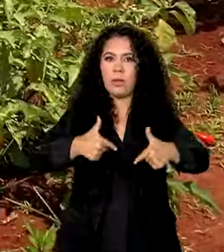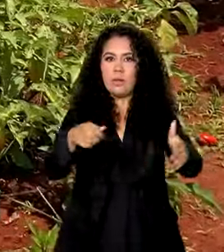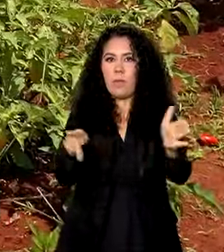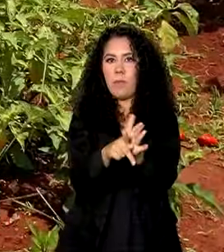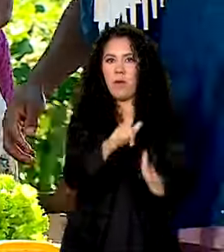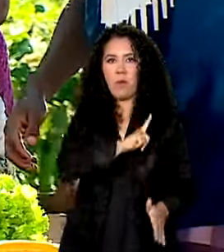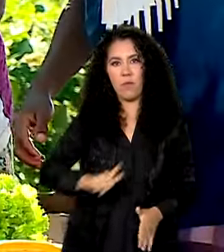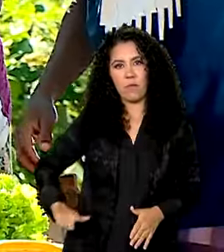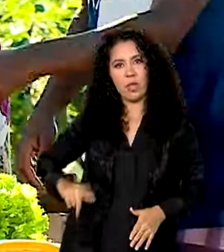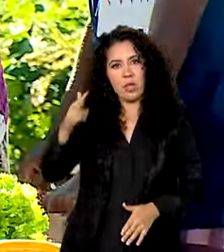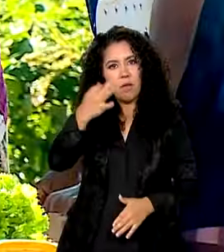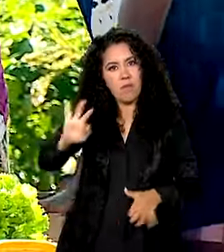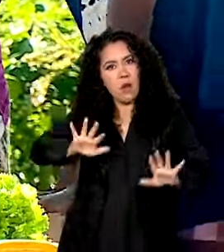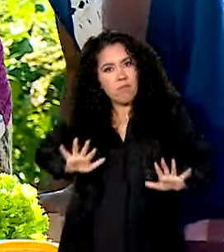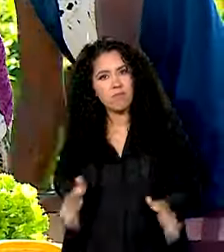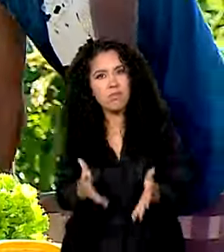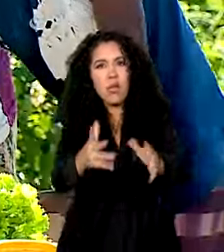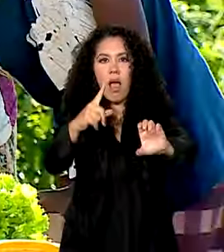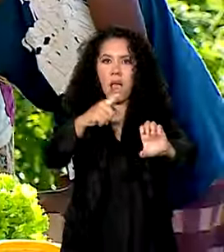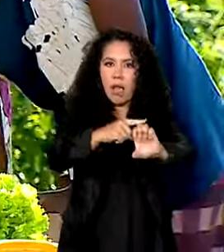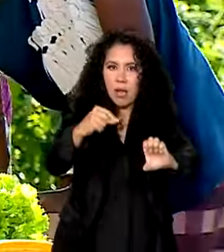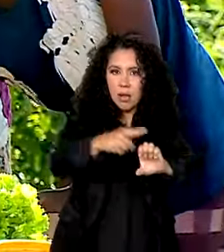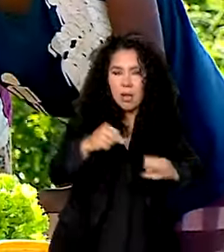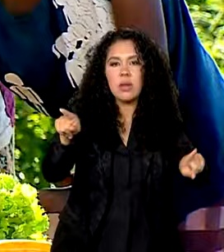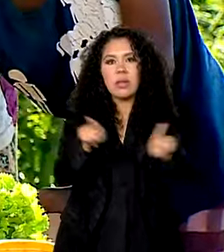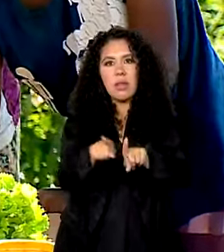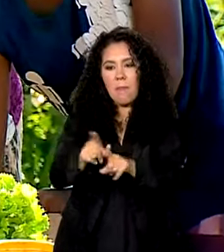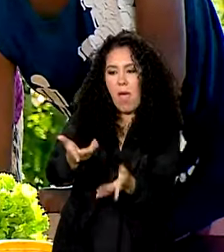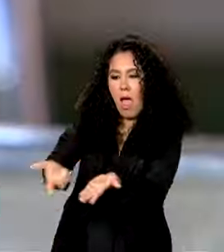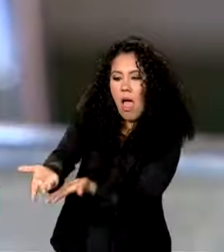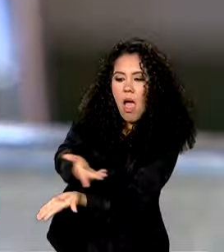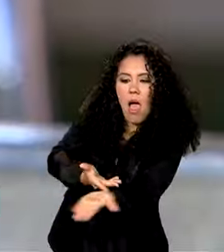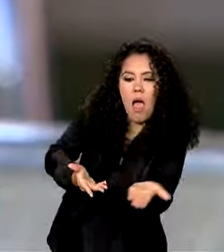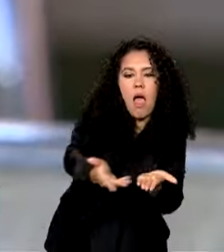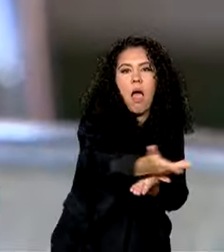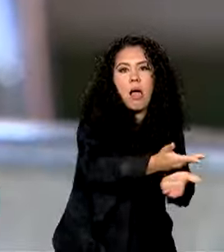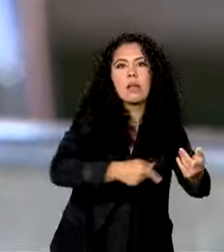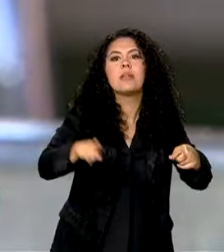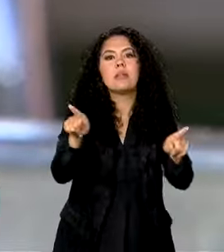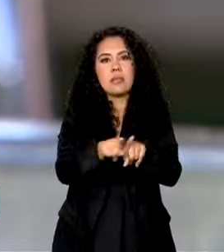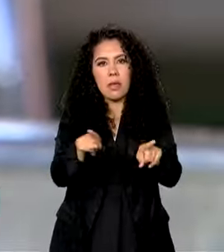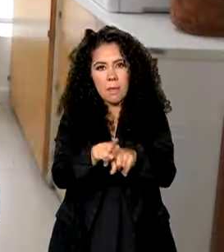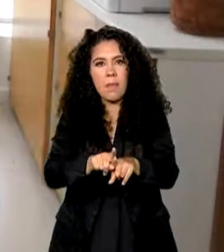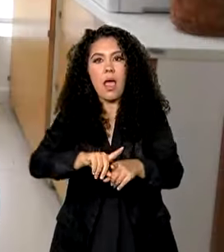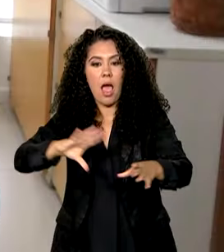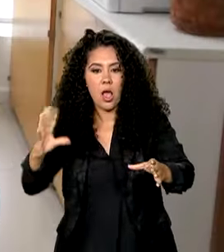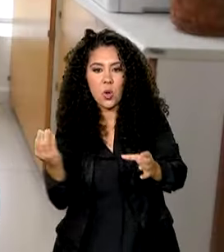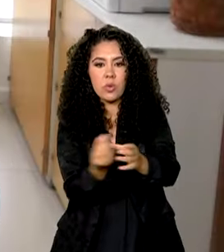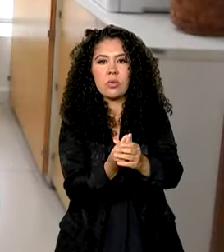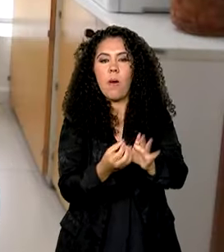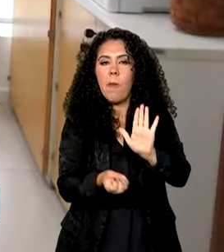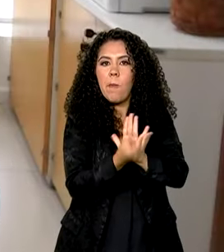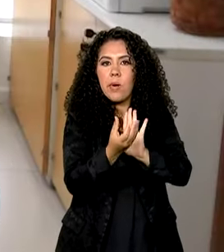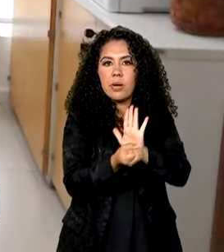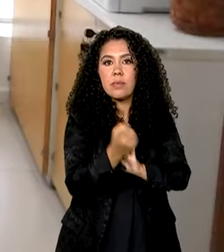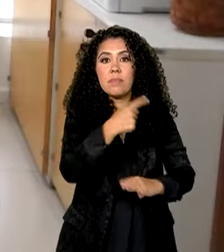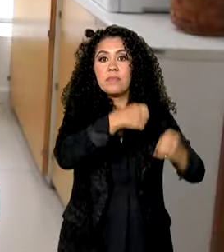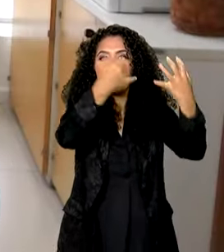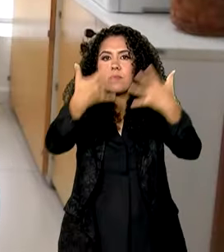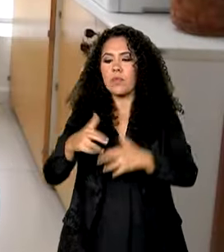veio para incentivar o empreendedorismo o cooperativismo e a inclusão produtiva as rotas São